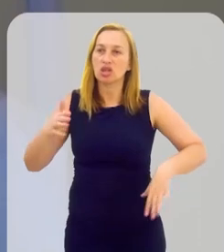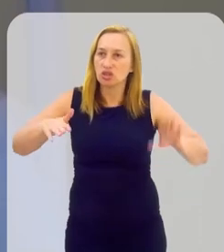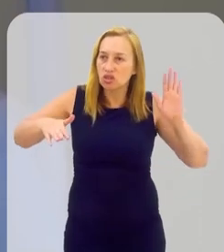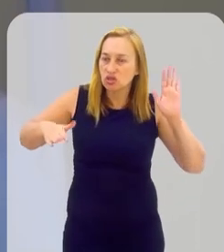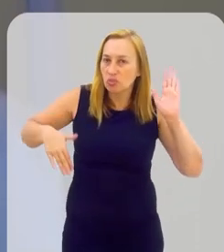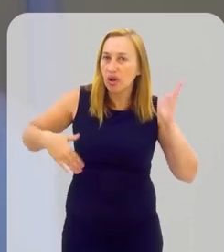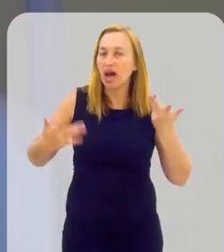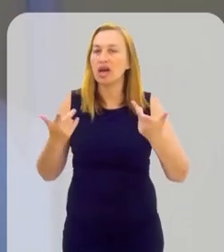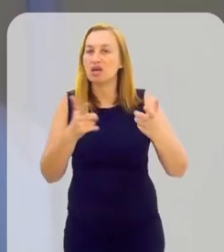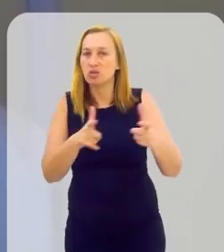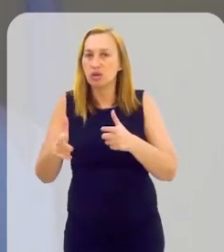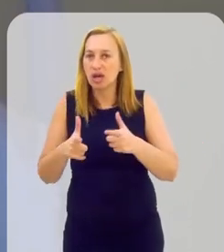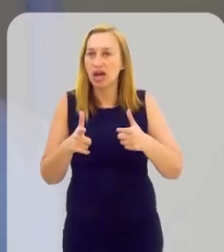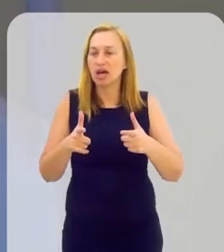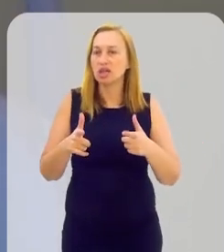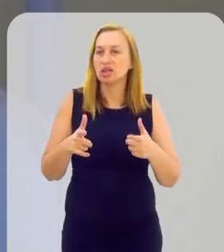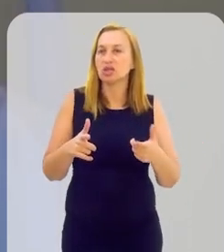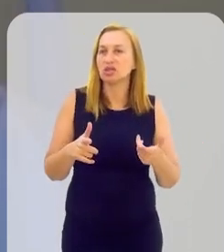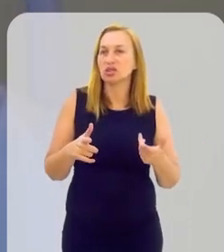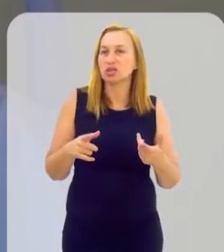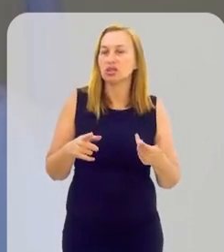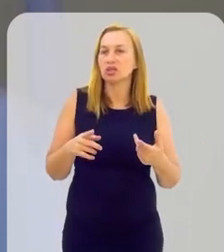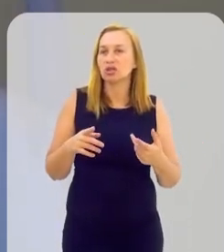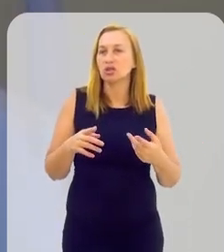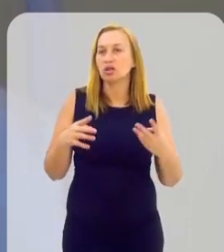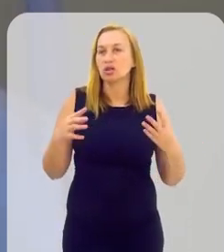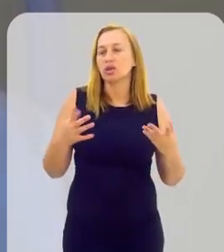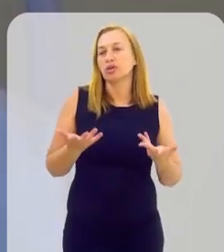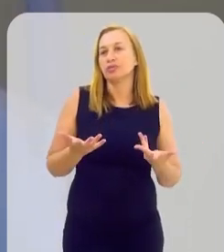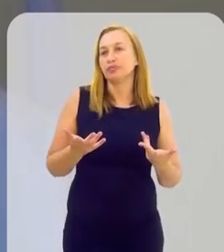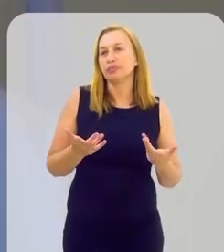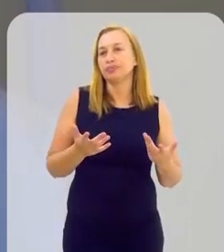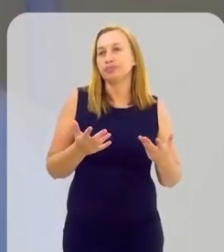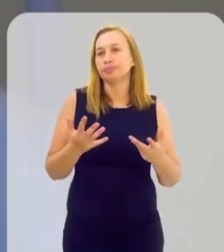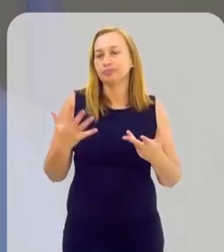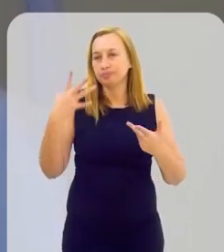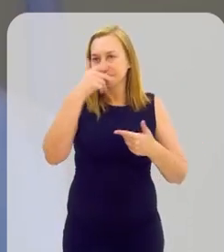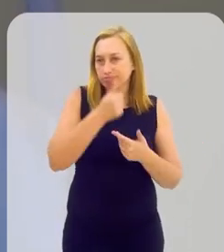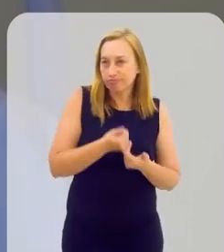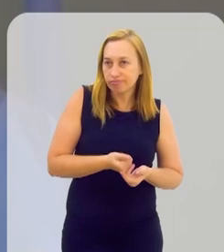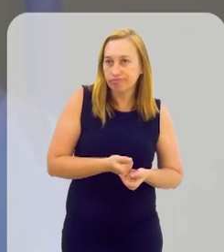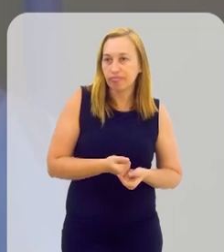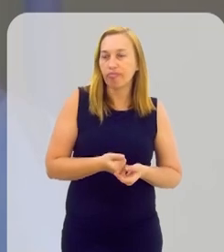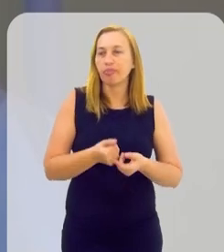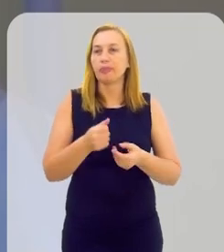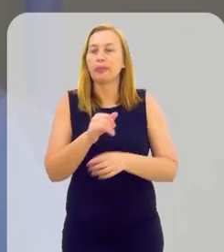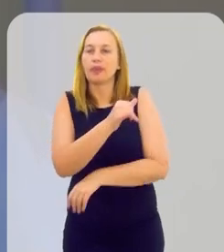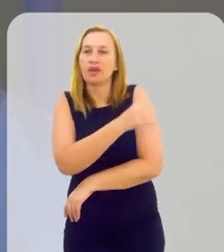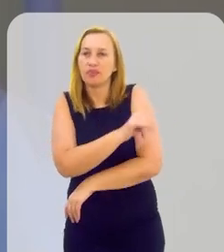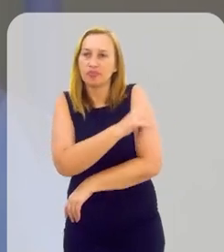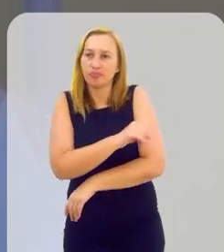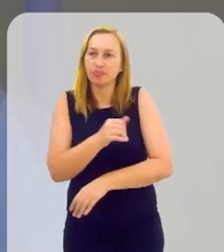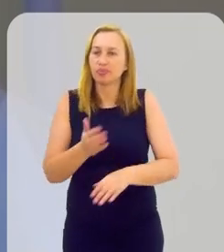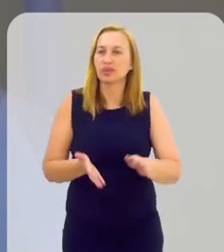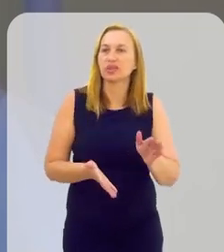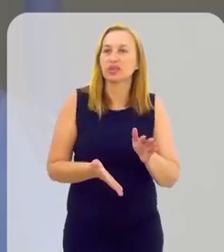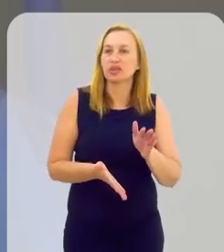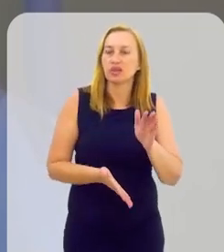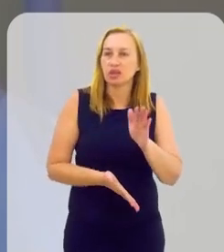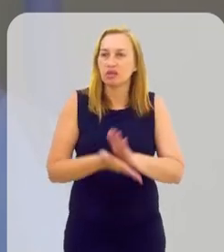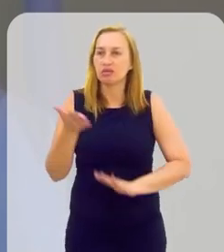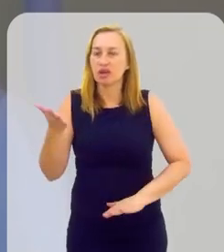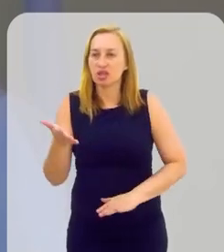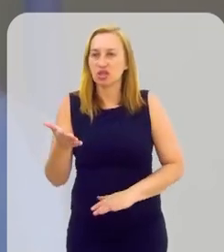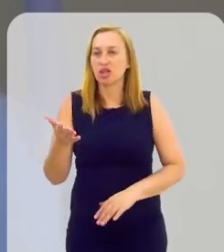locais distantes, de praias, né, paradisíacas, tinham estruturas prontas a receber brasileiros que queriam viajar. Imagina até que cariocas e